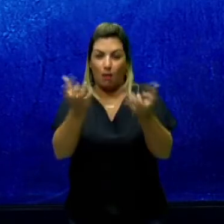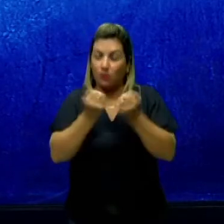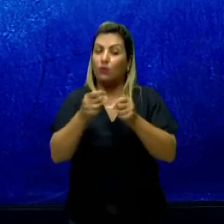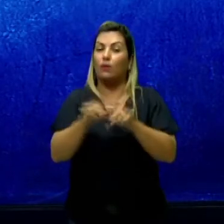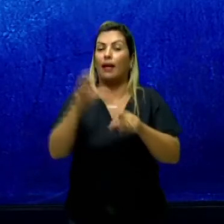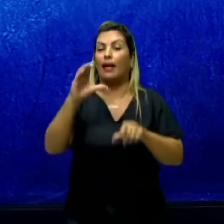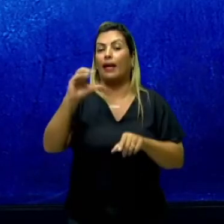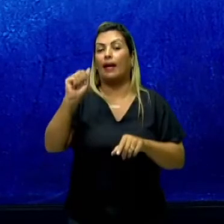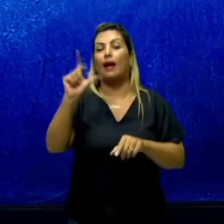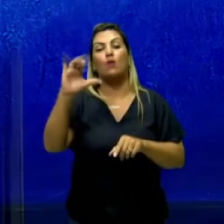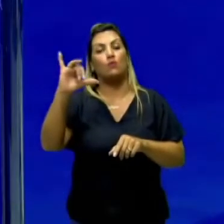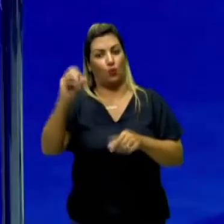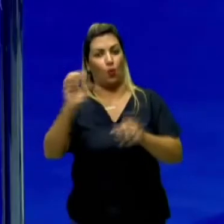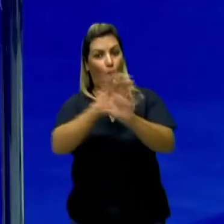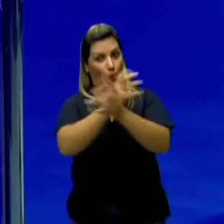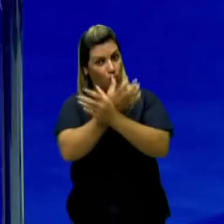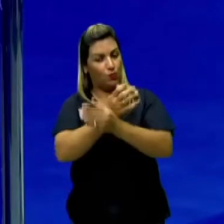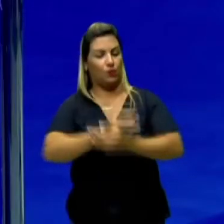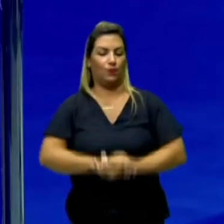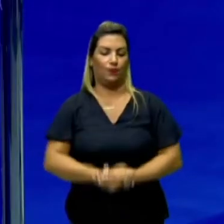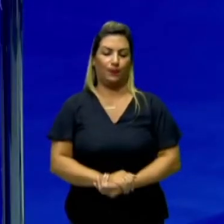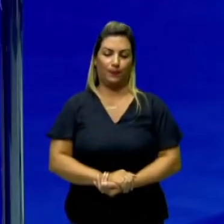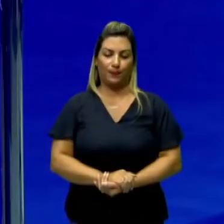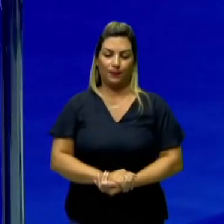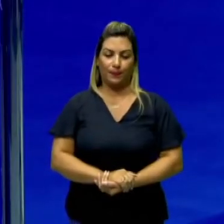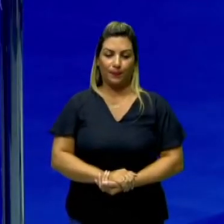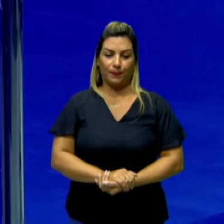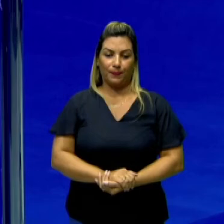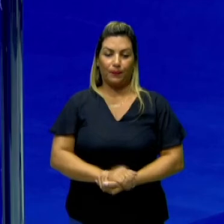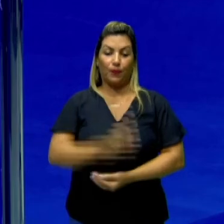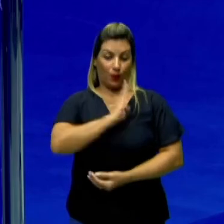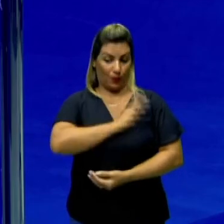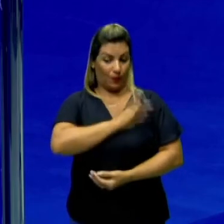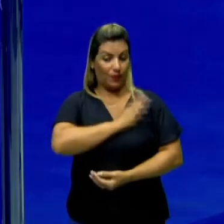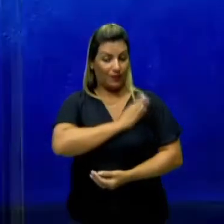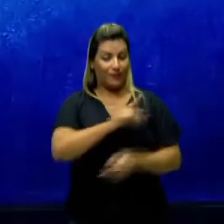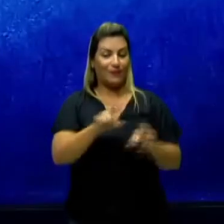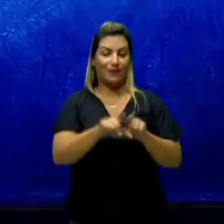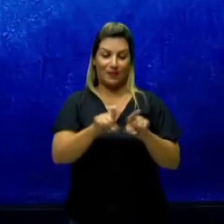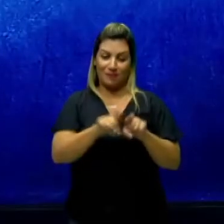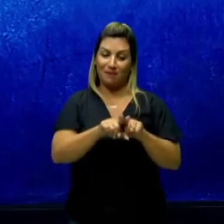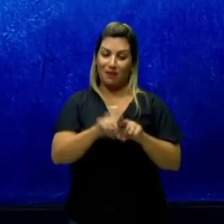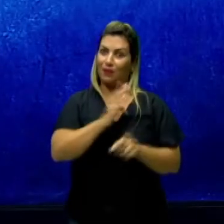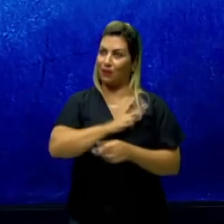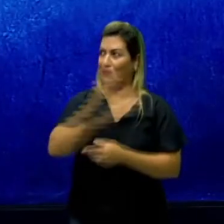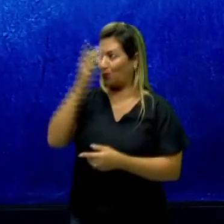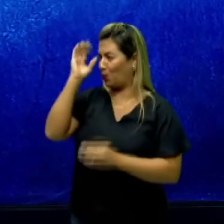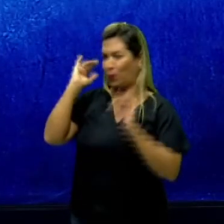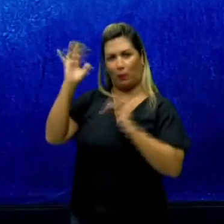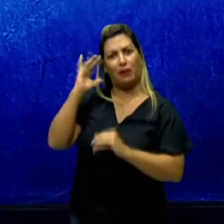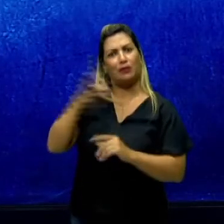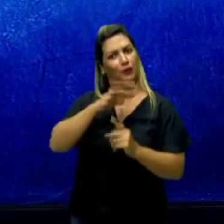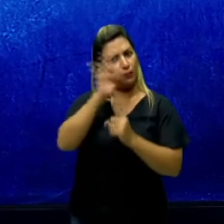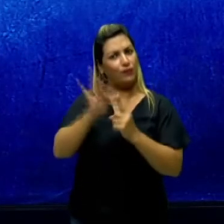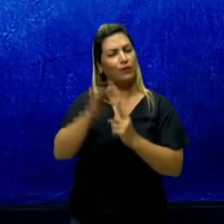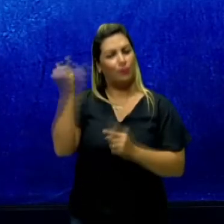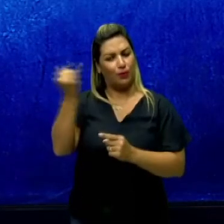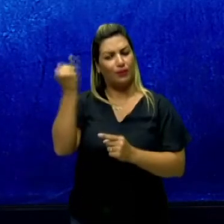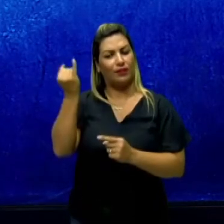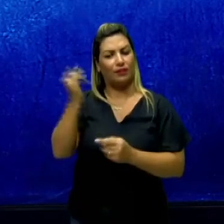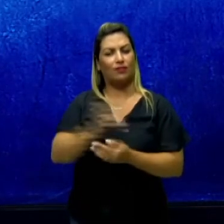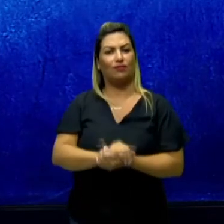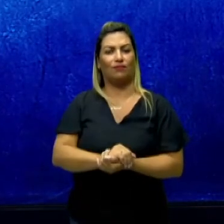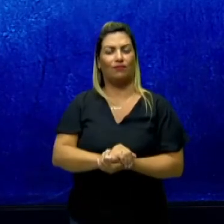cálcio e na calcificação dos ossos. O coração também é outro órgão que muitas pessoas não imaginam que tem uma função endócrina, mas